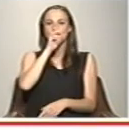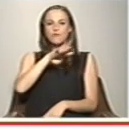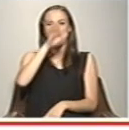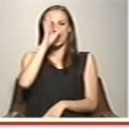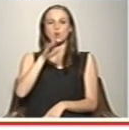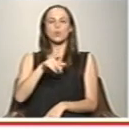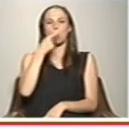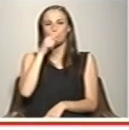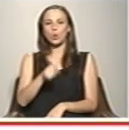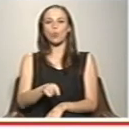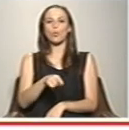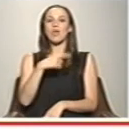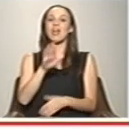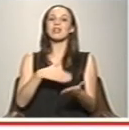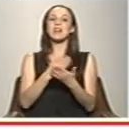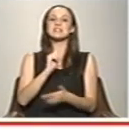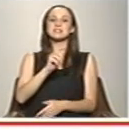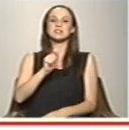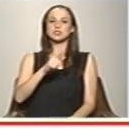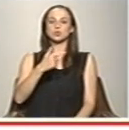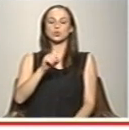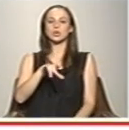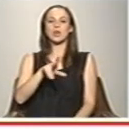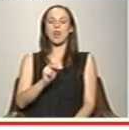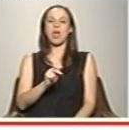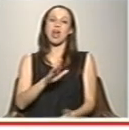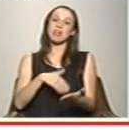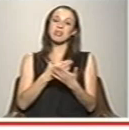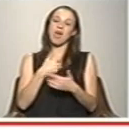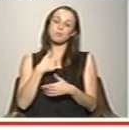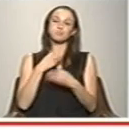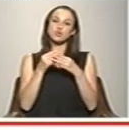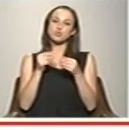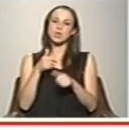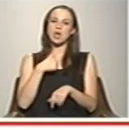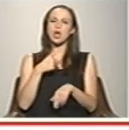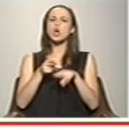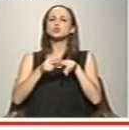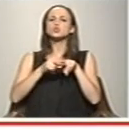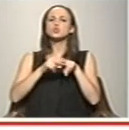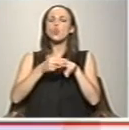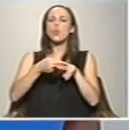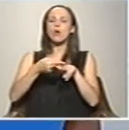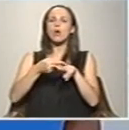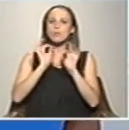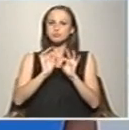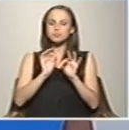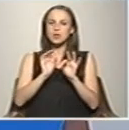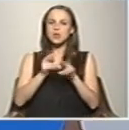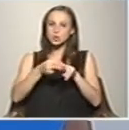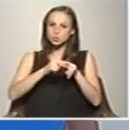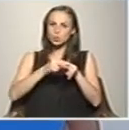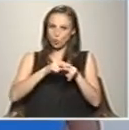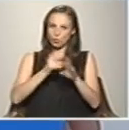triptofano vai dar a serotonina, que a serotonina depois vai dar a melatonina. Aquele atum pode ser atum fresco ou em lata? Ou é... Pode ser atum fresco ou em